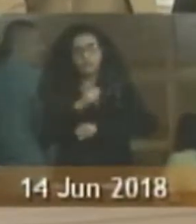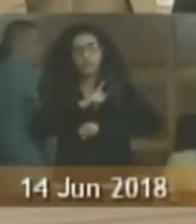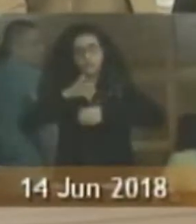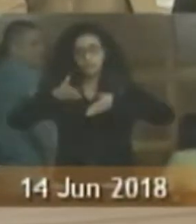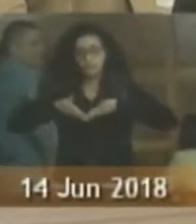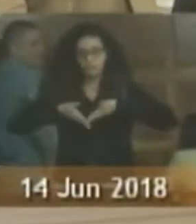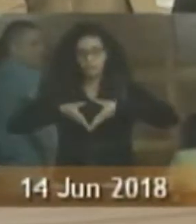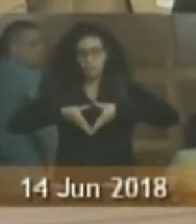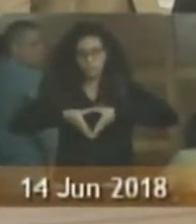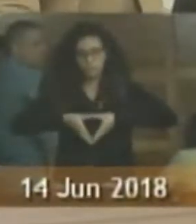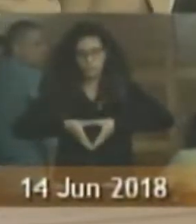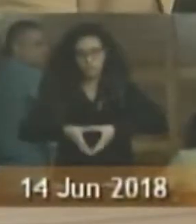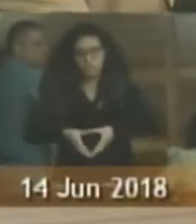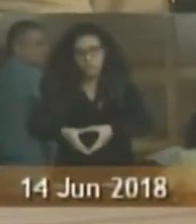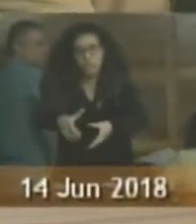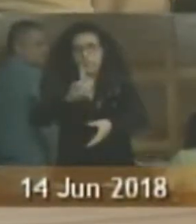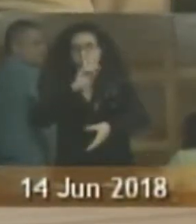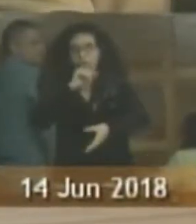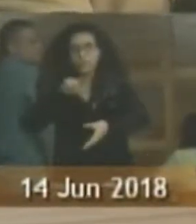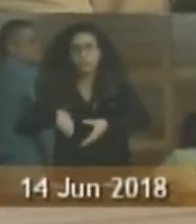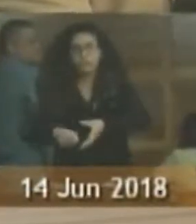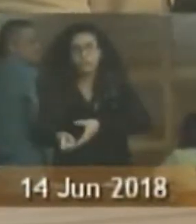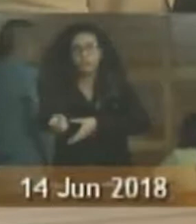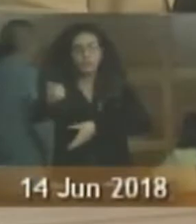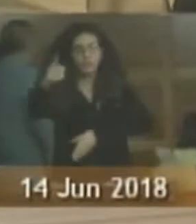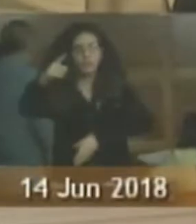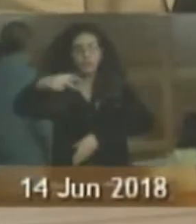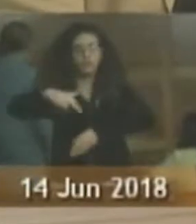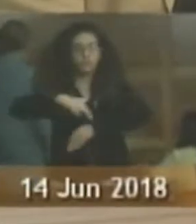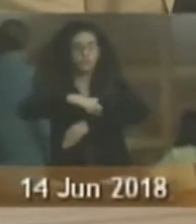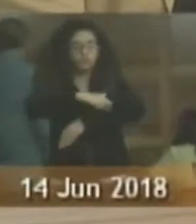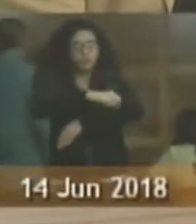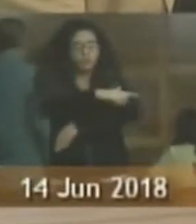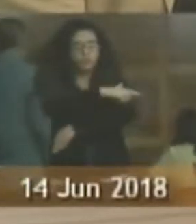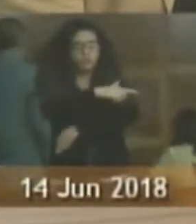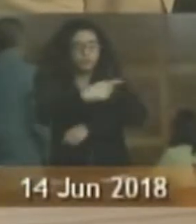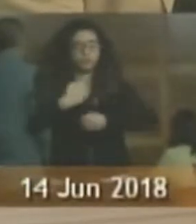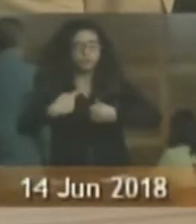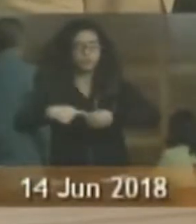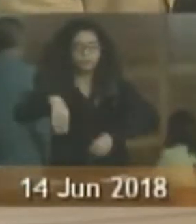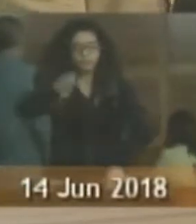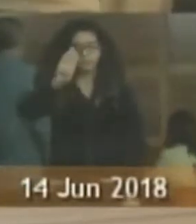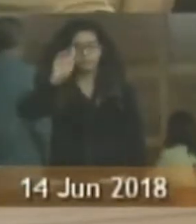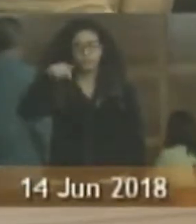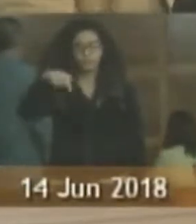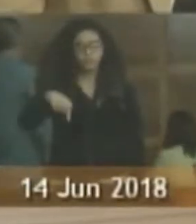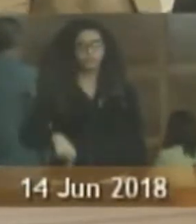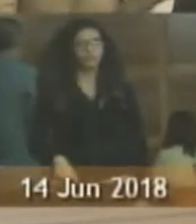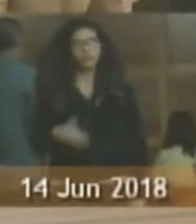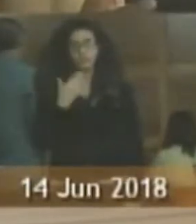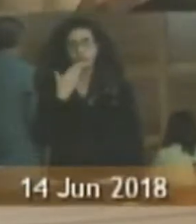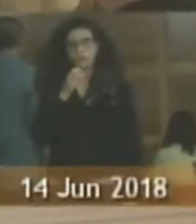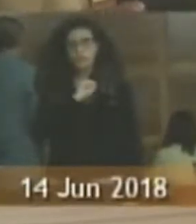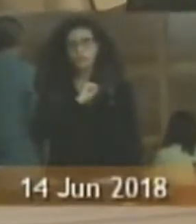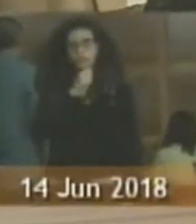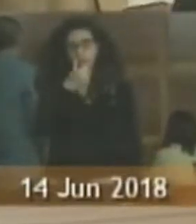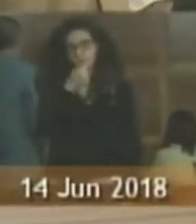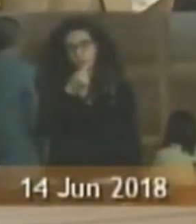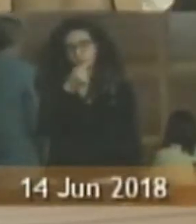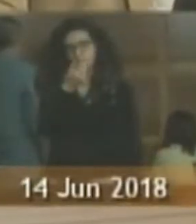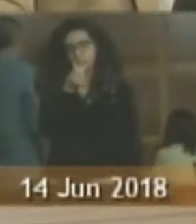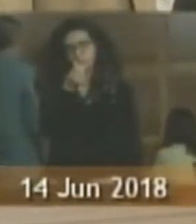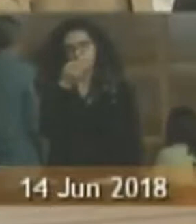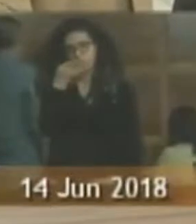escoamento de águas no calçamento realizado na rua Borges Vieira, bairro Banqueta. Indicação 1764 de 2018.